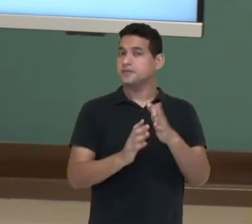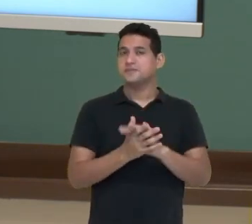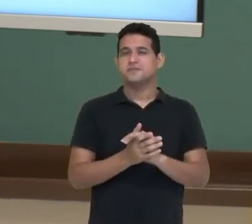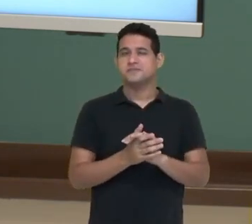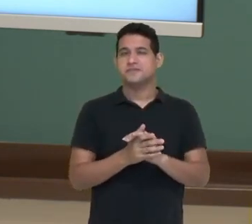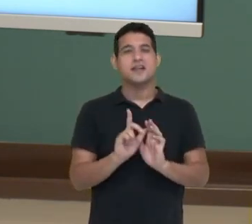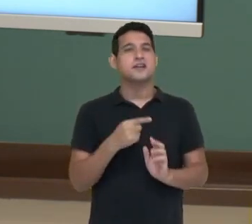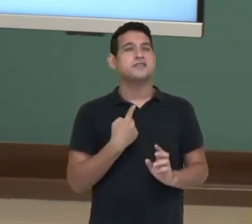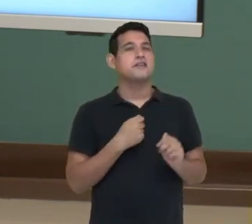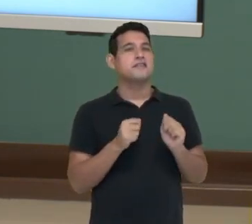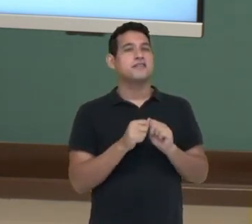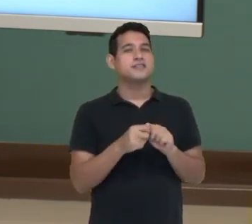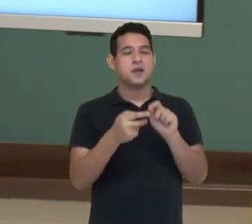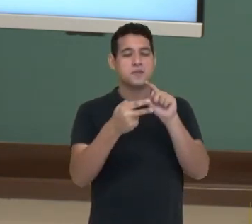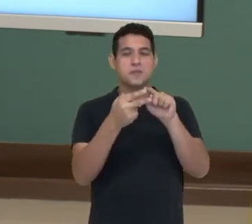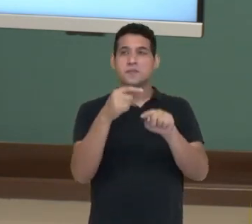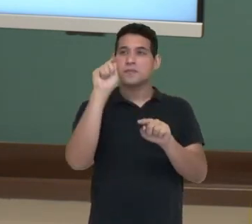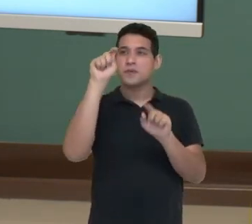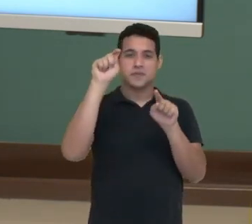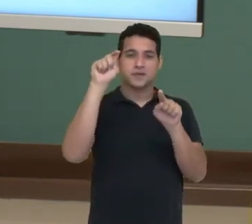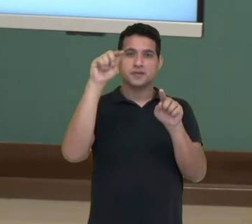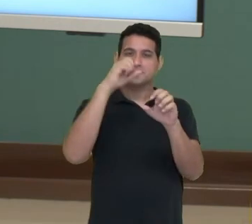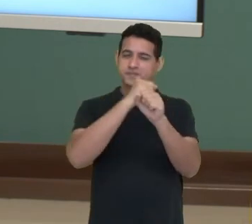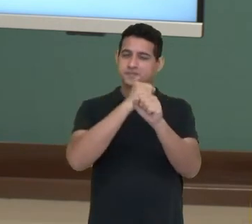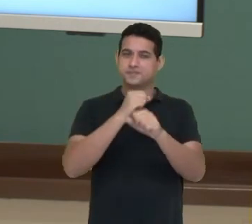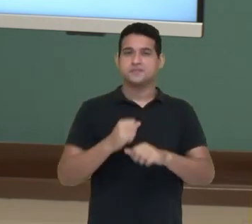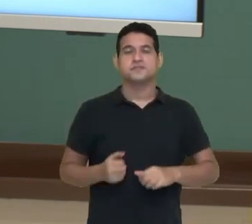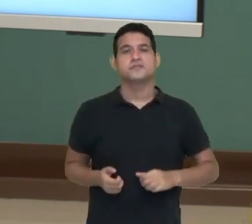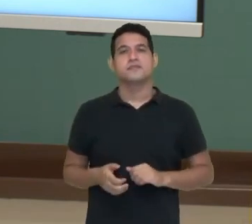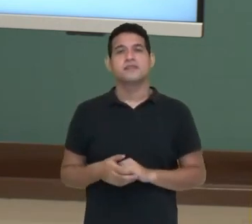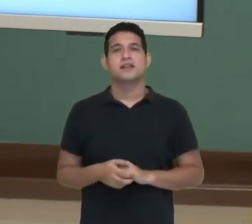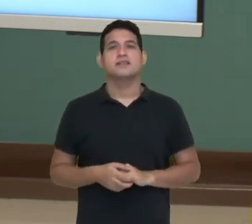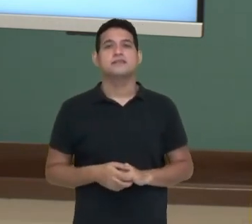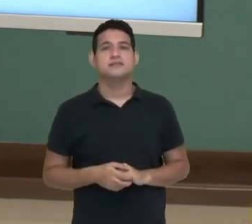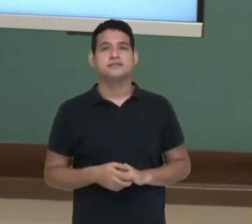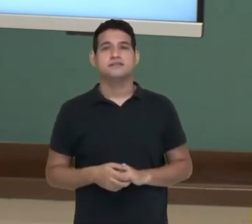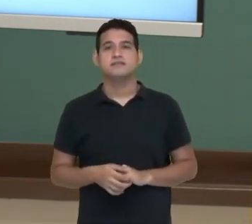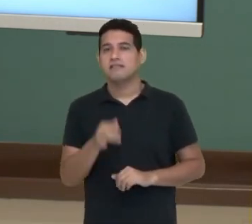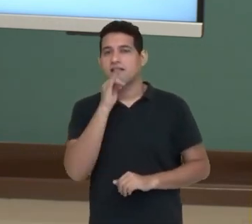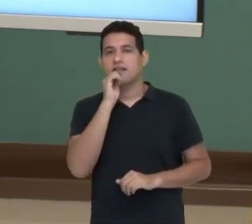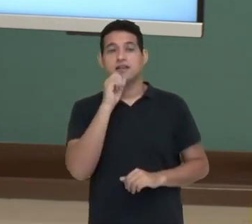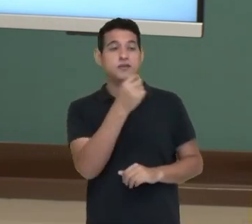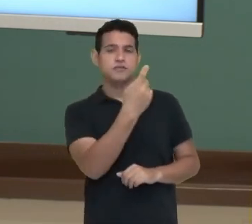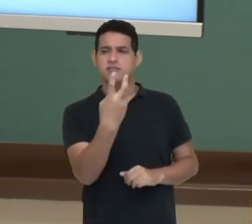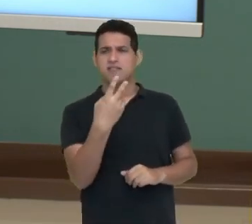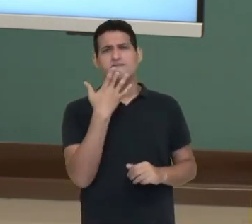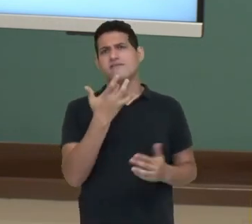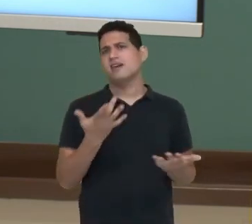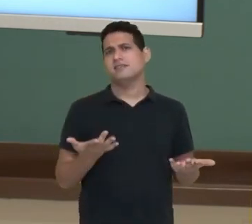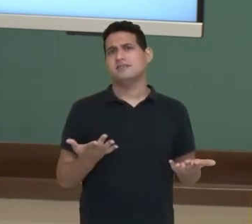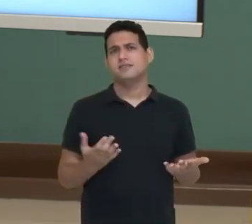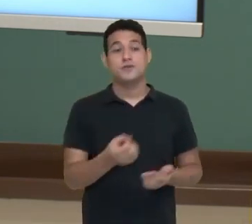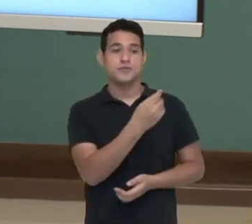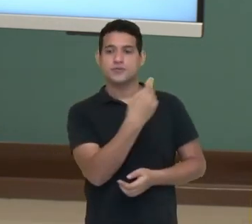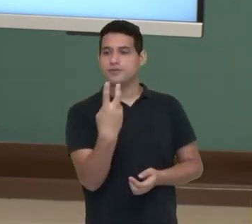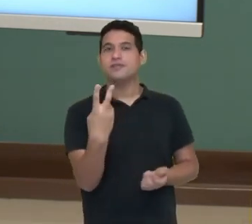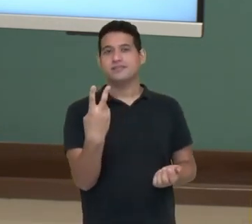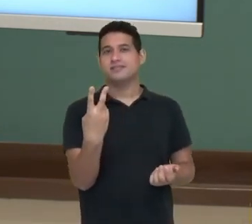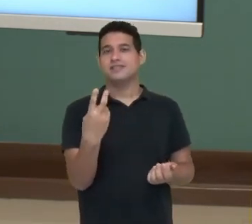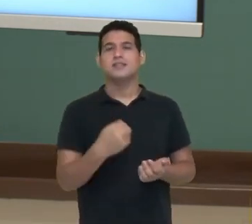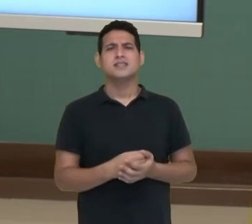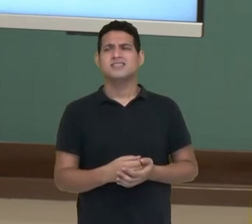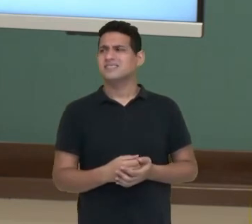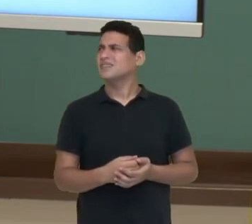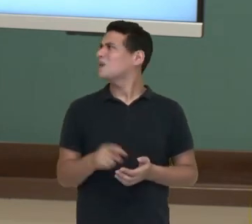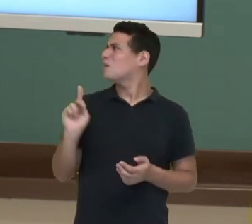vamos fazer 2 pontinhos para cada um, ok? Então eu chutei 1 e 2. Olha que fácil, gente. 1 e 2, né?